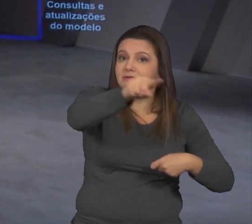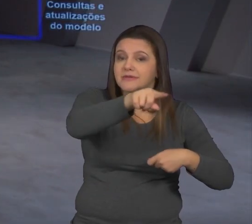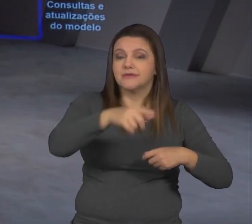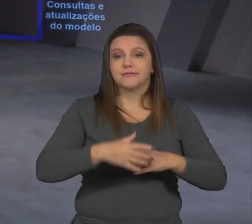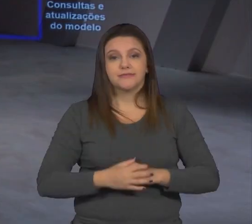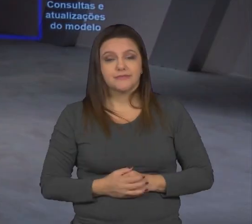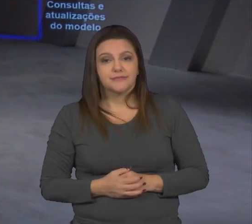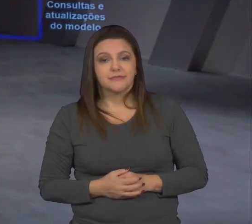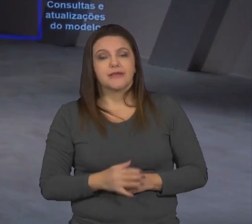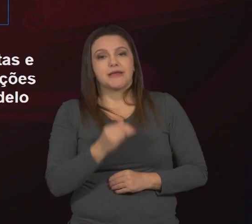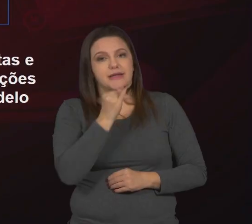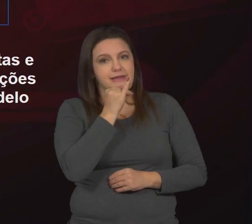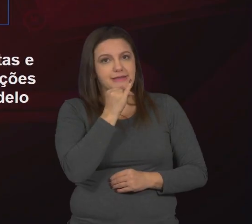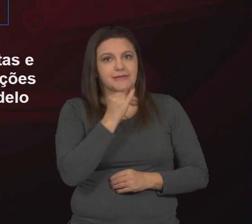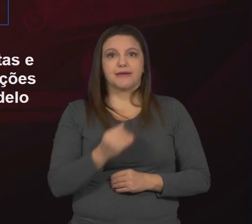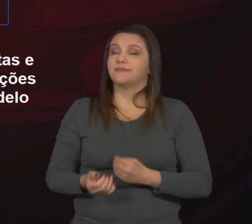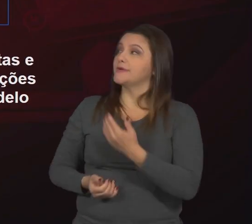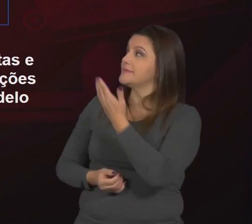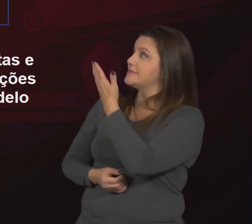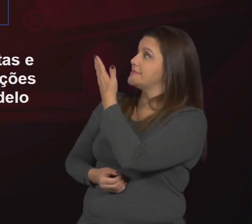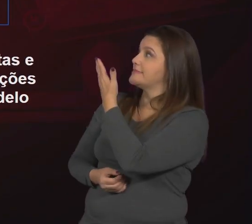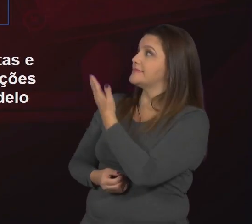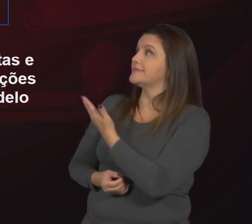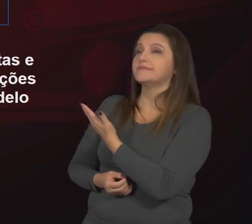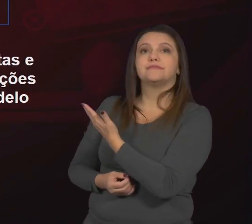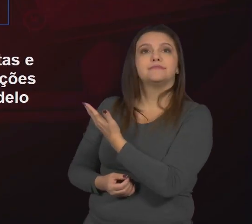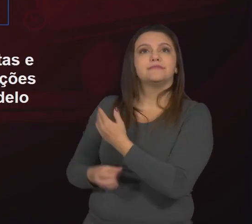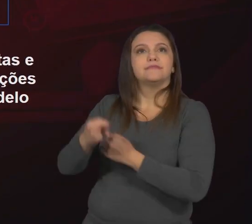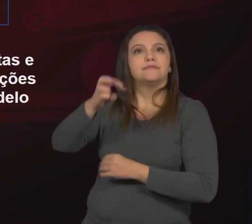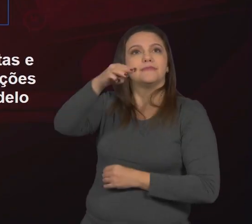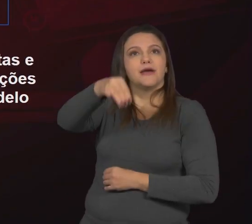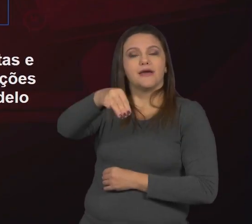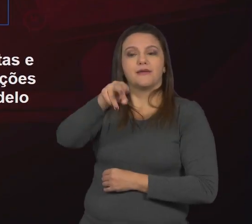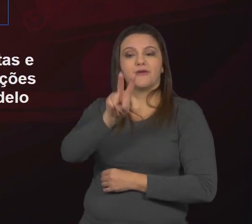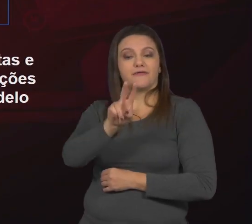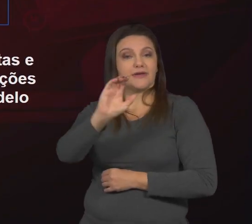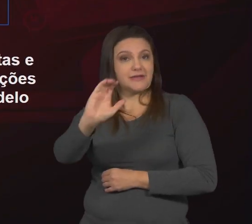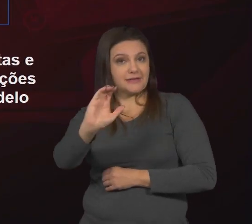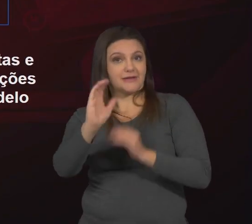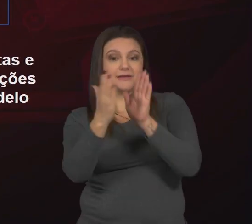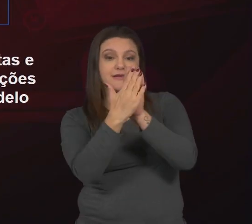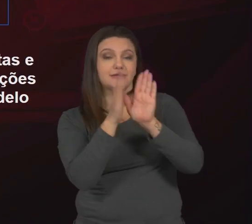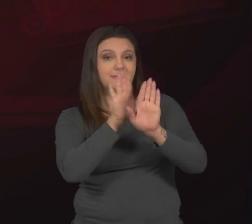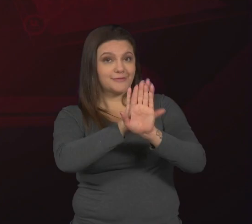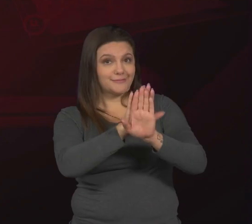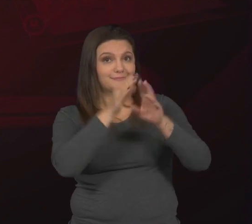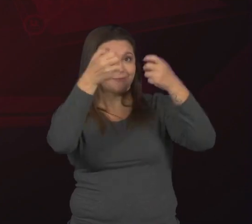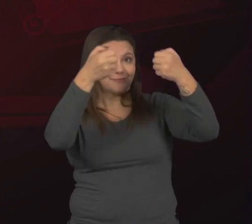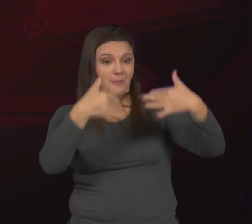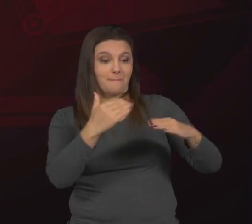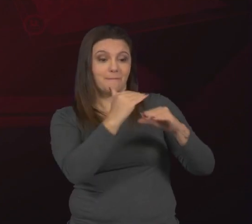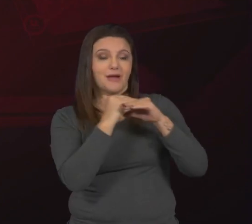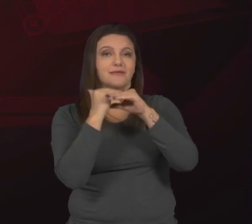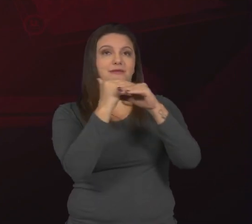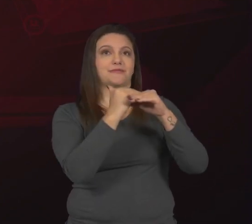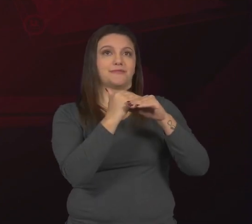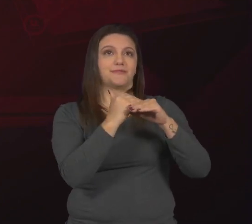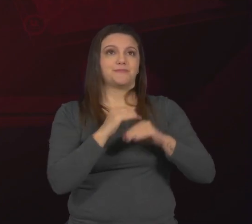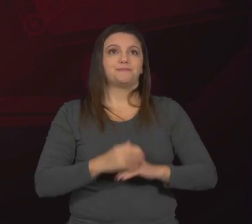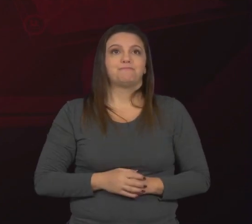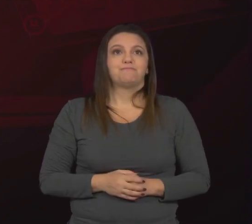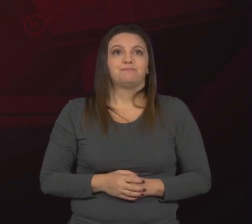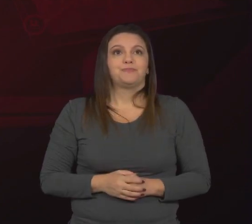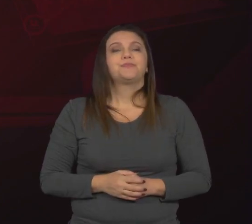comentado, um exemplo é o framework MVC, baseado no padrão MVC. E esse framework